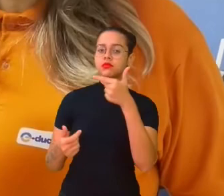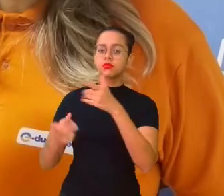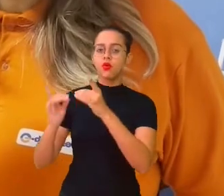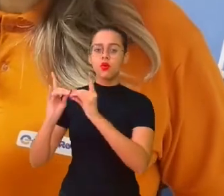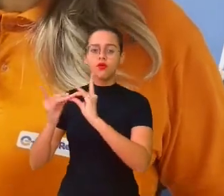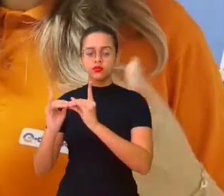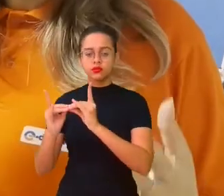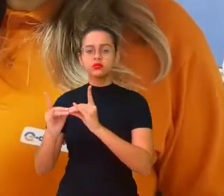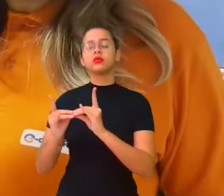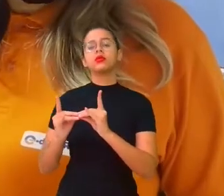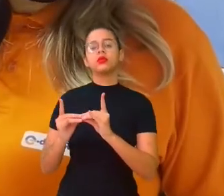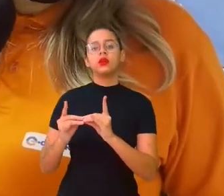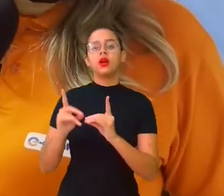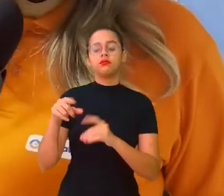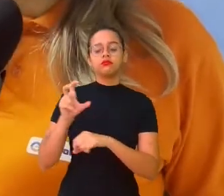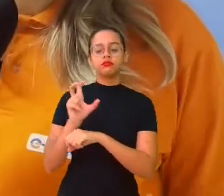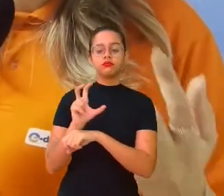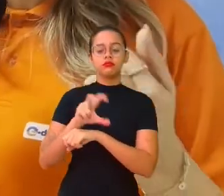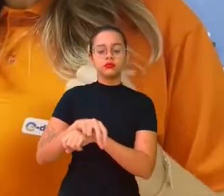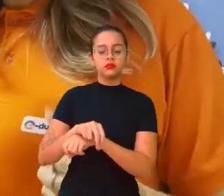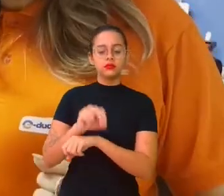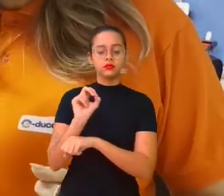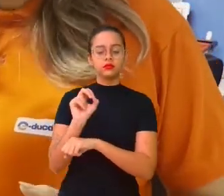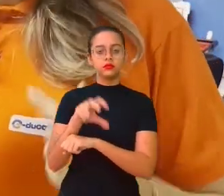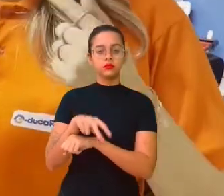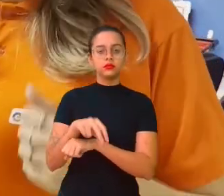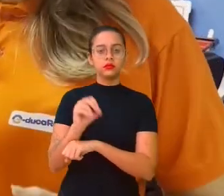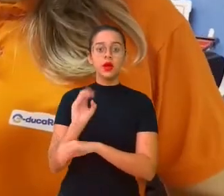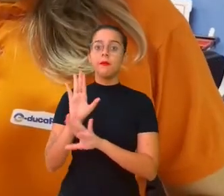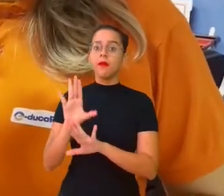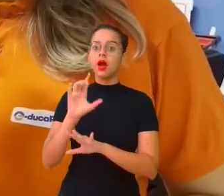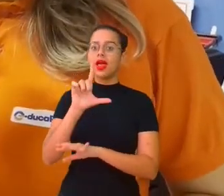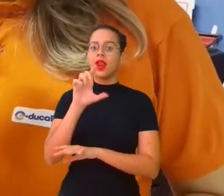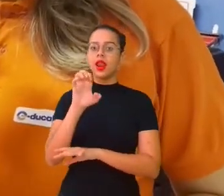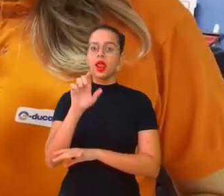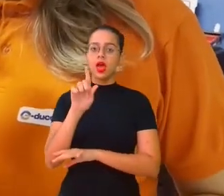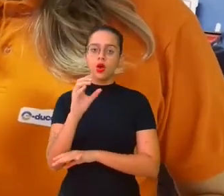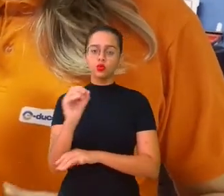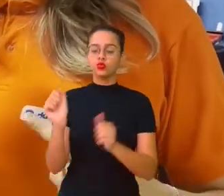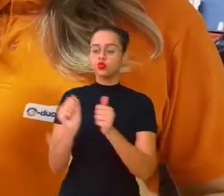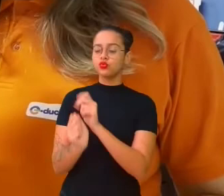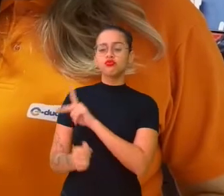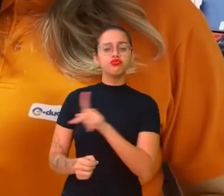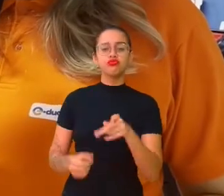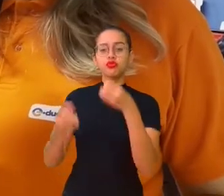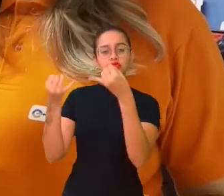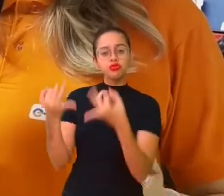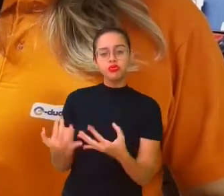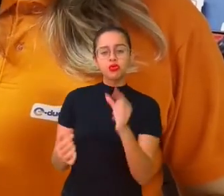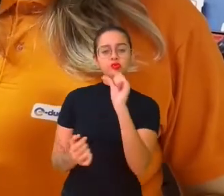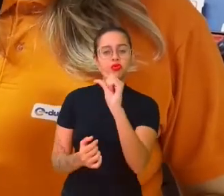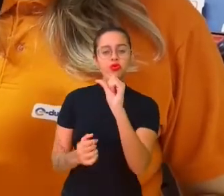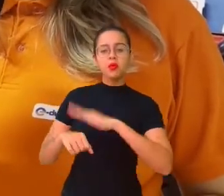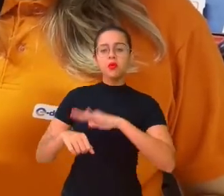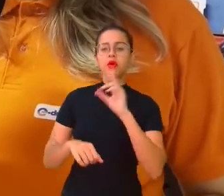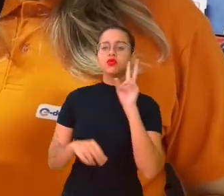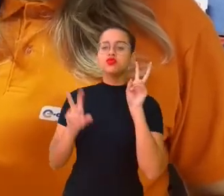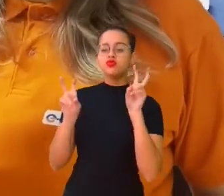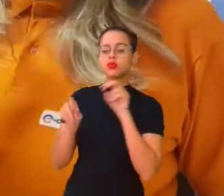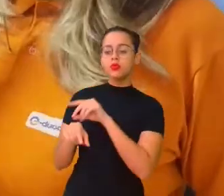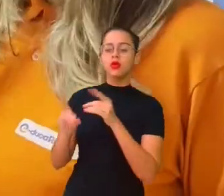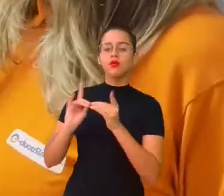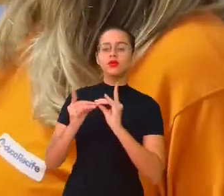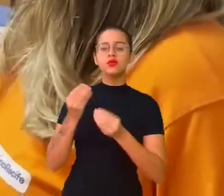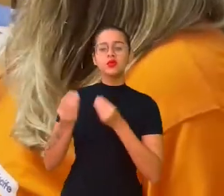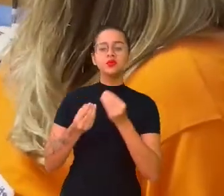oficina, que é uma oficina de robótica também, mas é com um Lego. E a gente está aqui com o professor que vai explicar um pouquinho mais sobre essa oficina e como